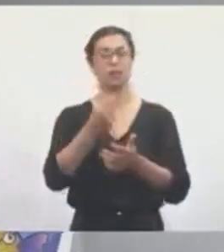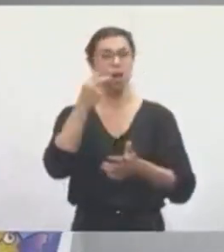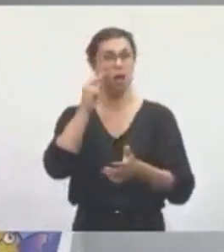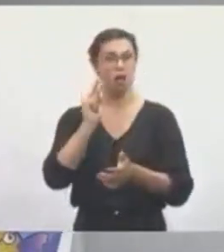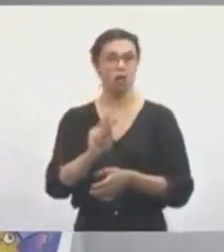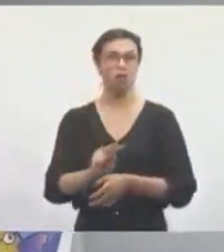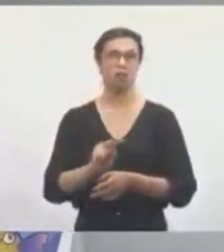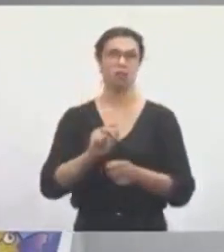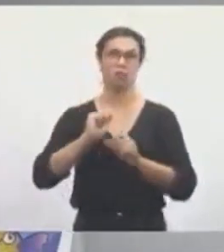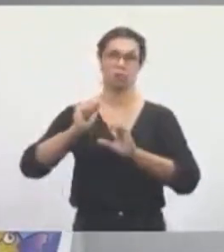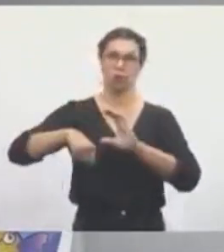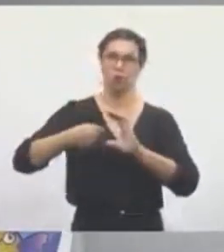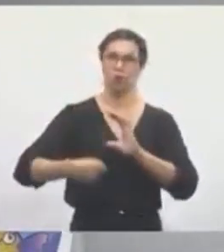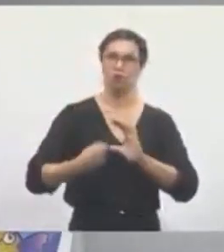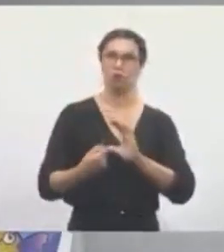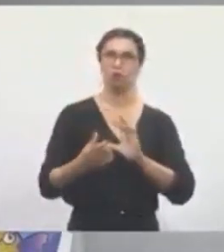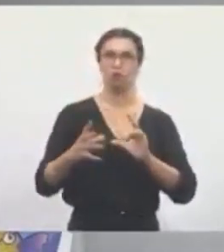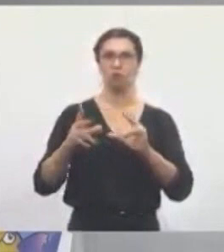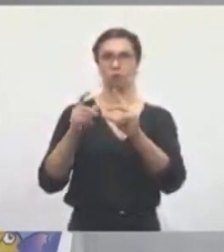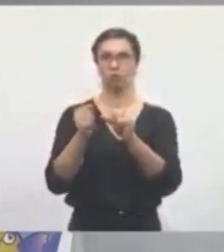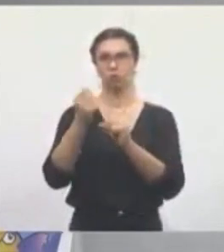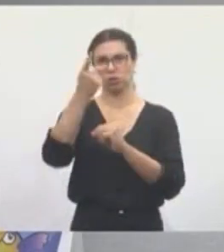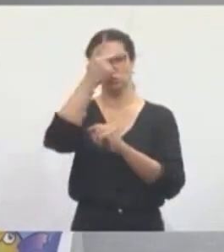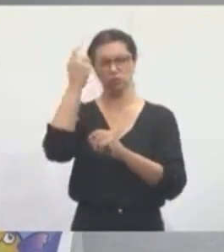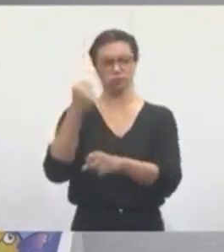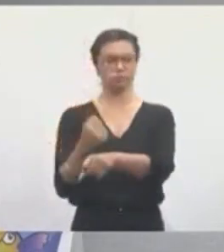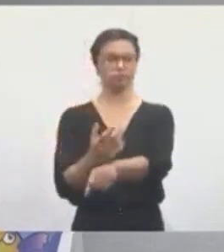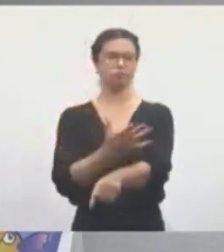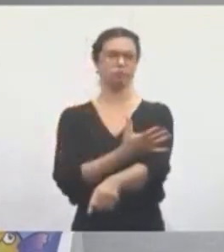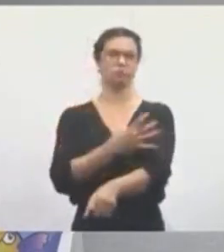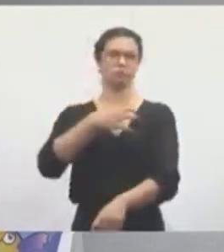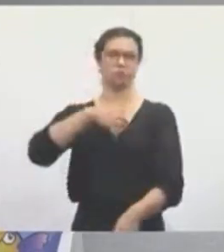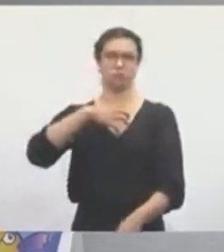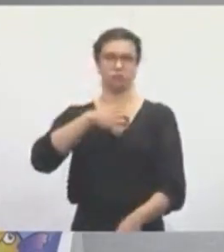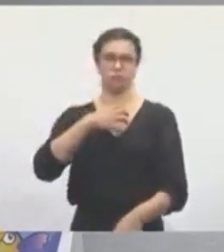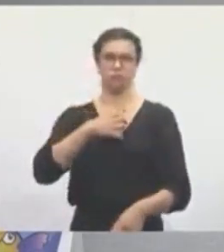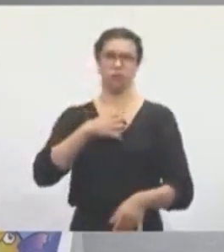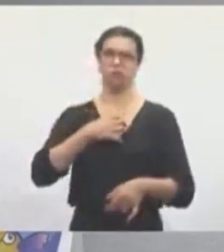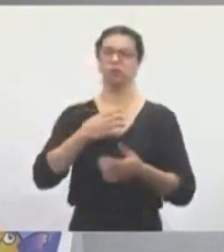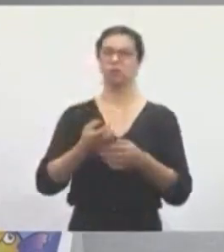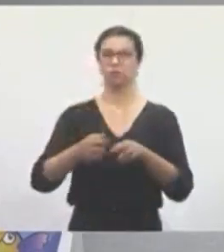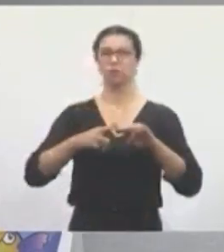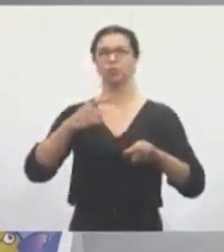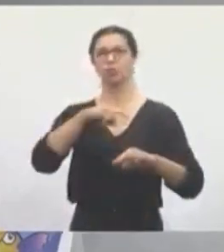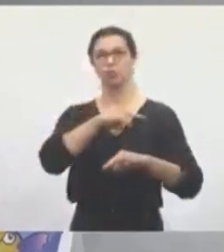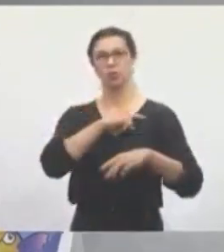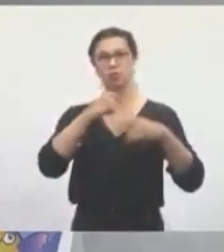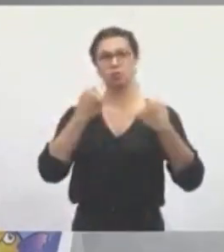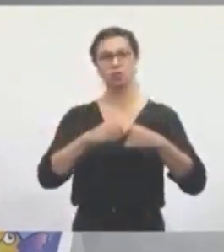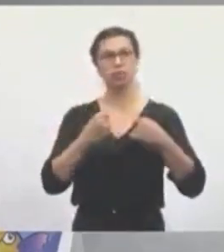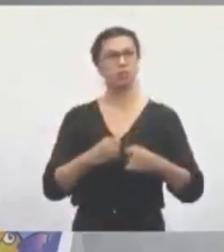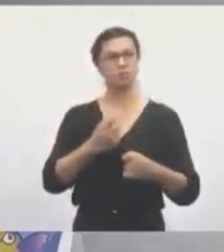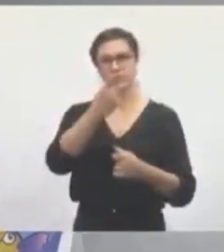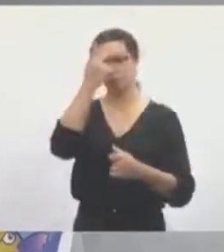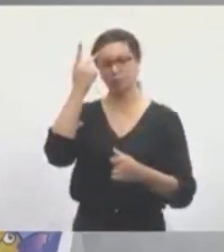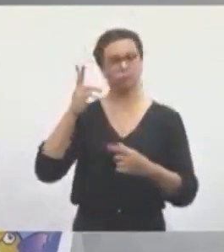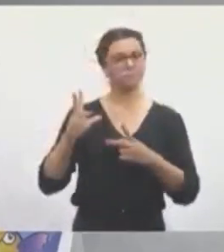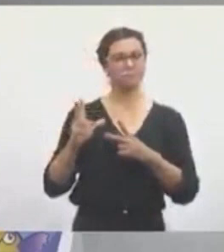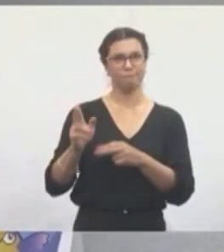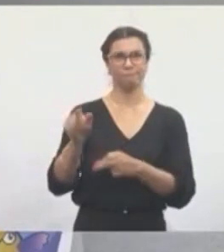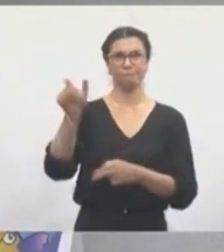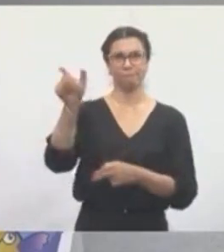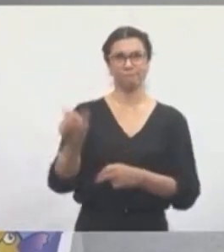ao falar da história, né? E é disso que a gente precisa, de boas pessoas, pessoas que estejam no